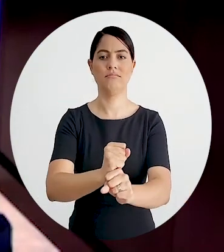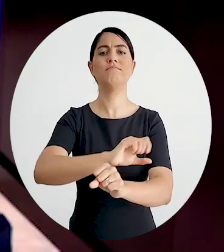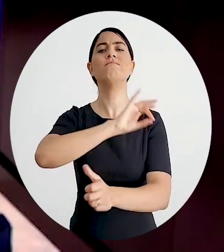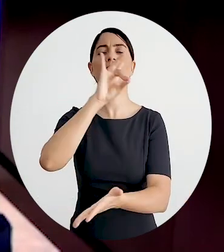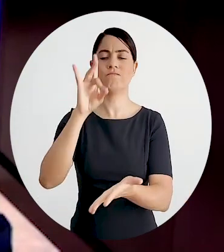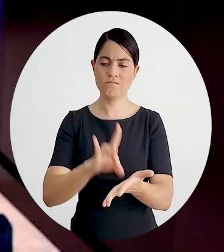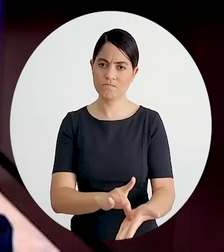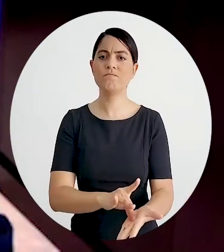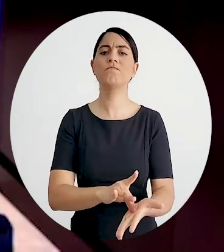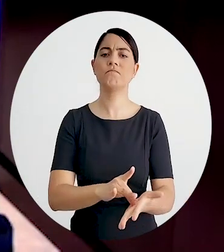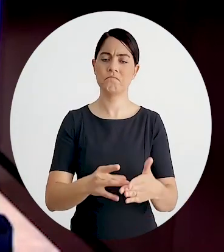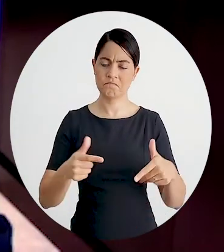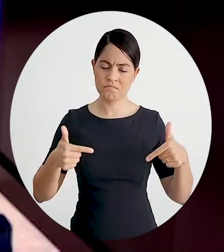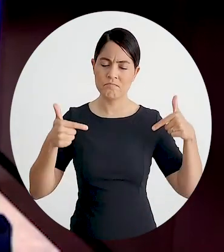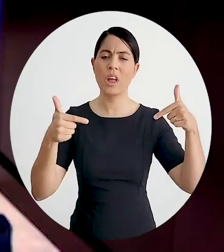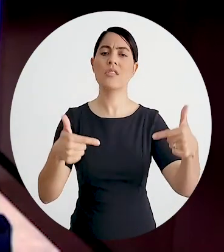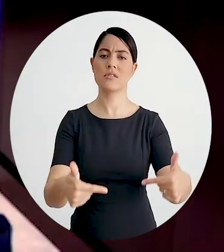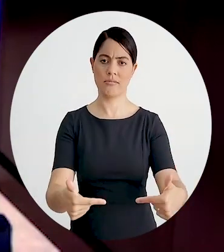com muita